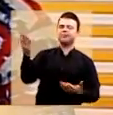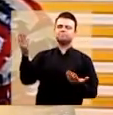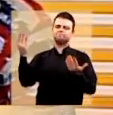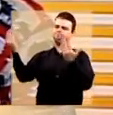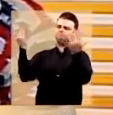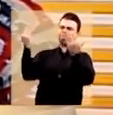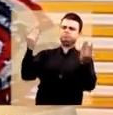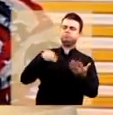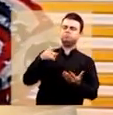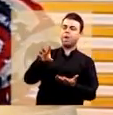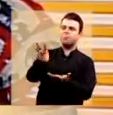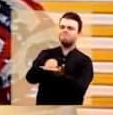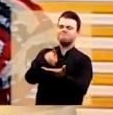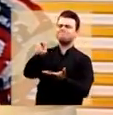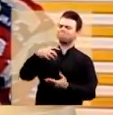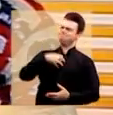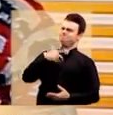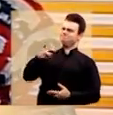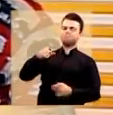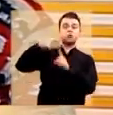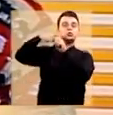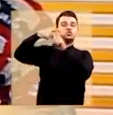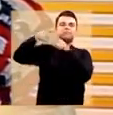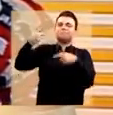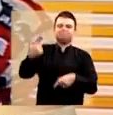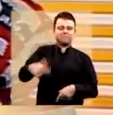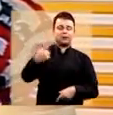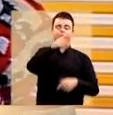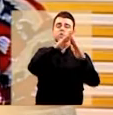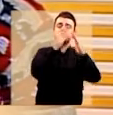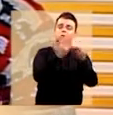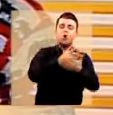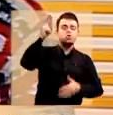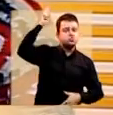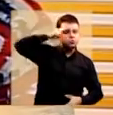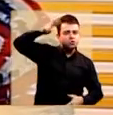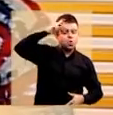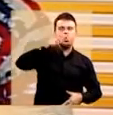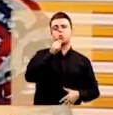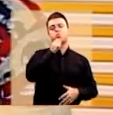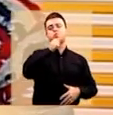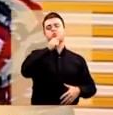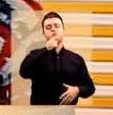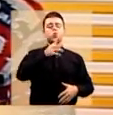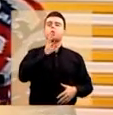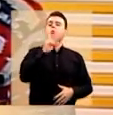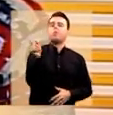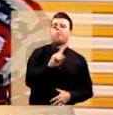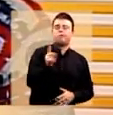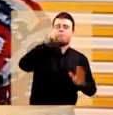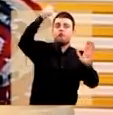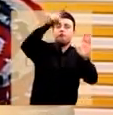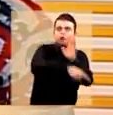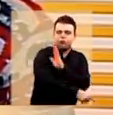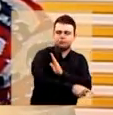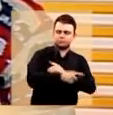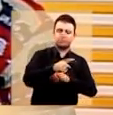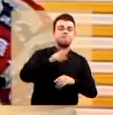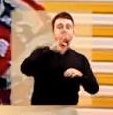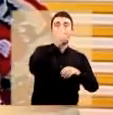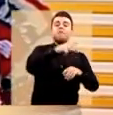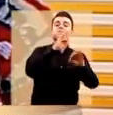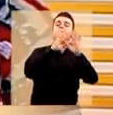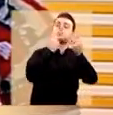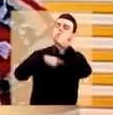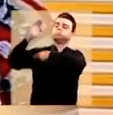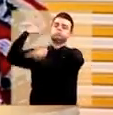aquilo é uma coisa positiva. Sim. Ela não tem histórias na escola, ela não aprendeu nada sobre a cultura dela, ela não sabe nem a história